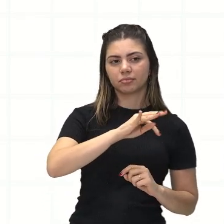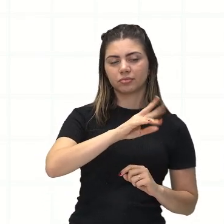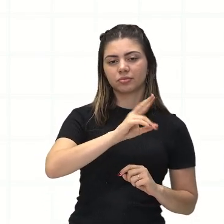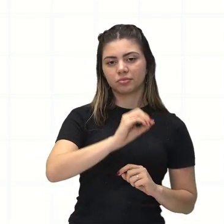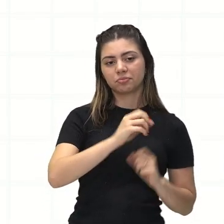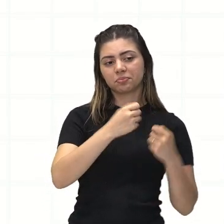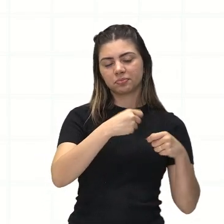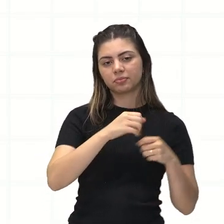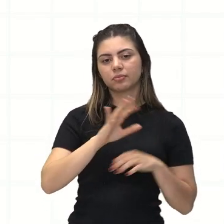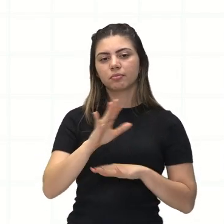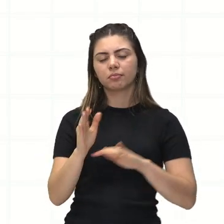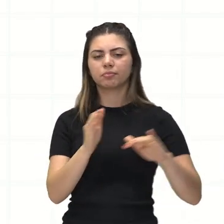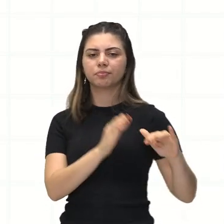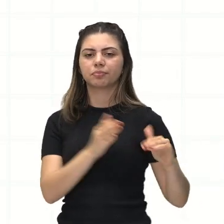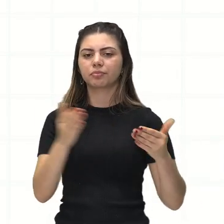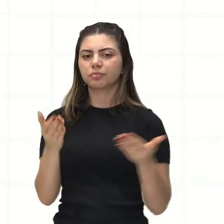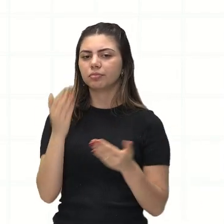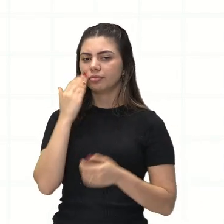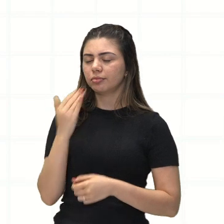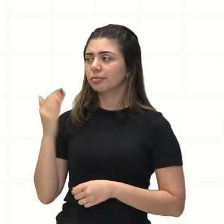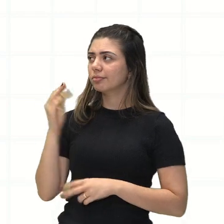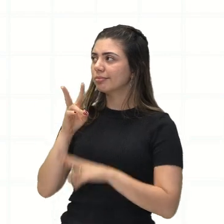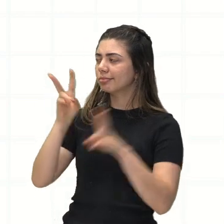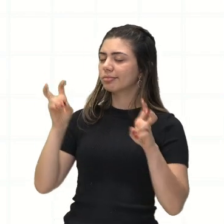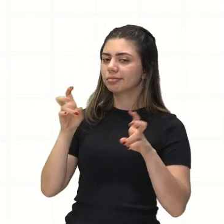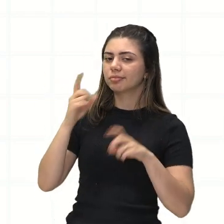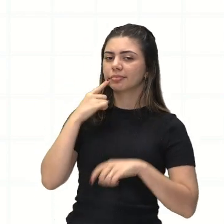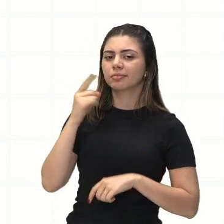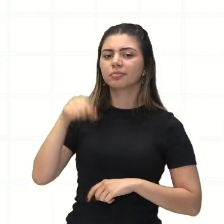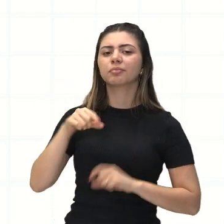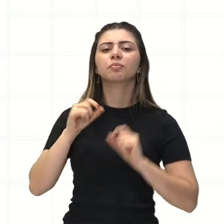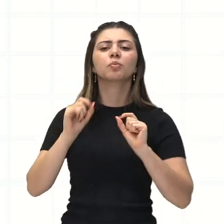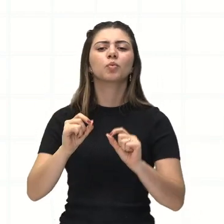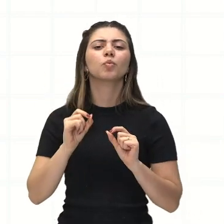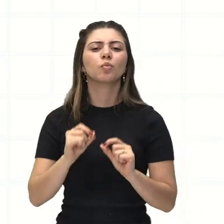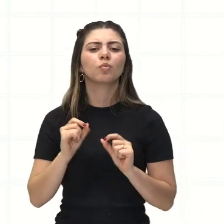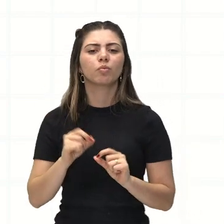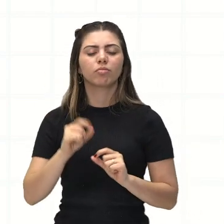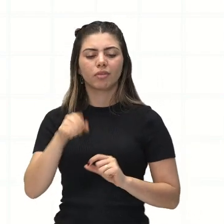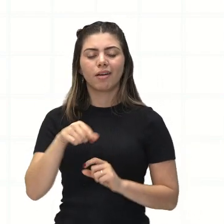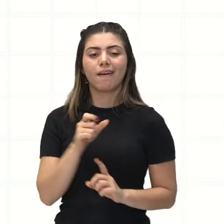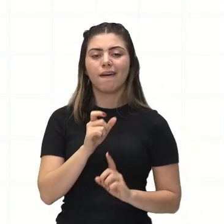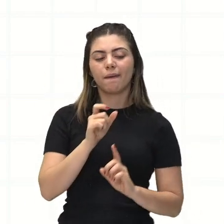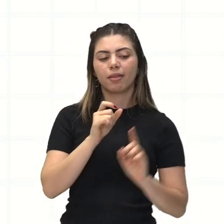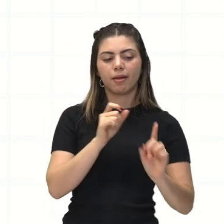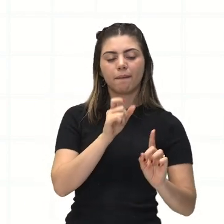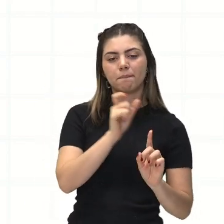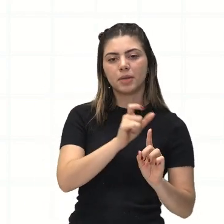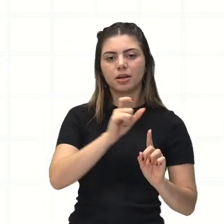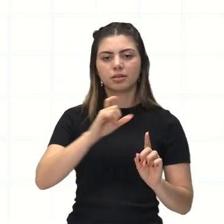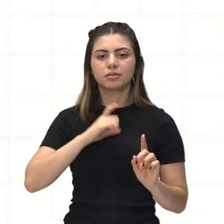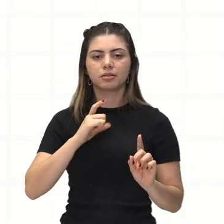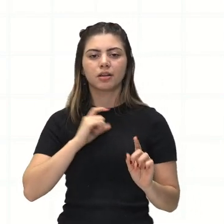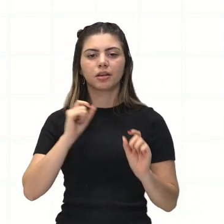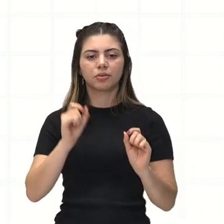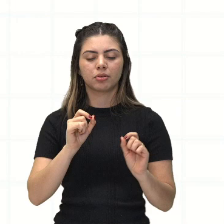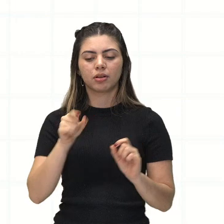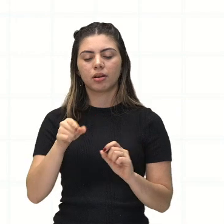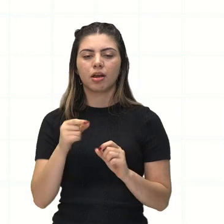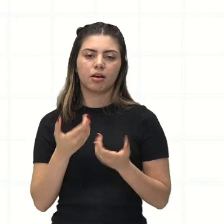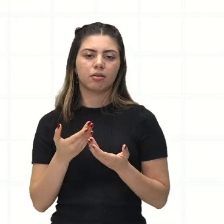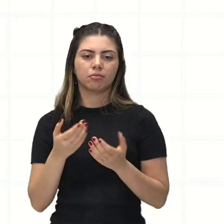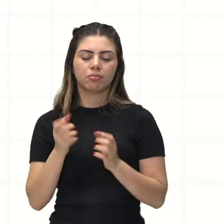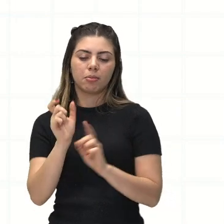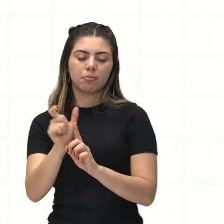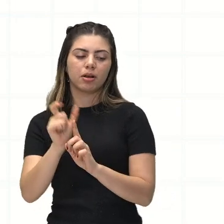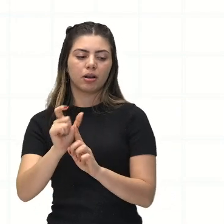o complemento nominal, nosso próximo termo aqui, o complemento nominal é um termo que completa o sentido de um nome.